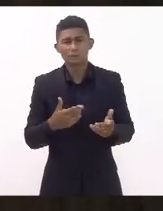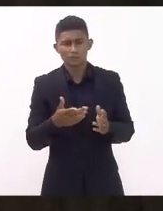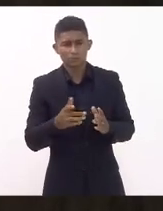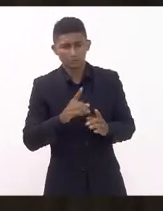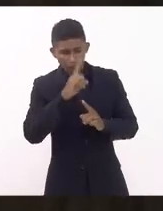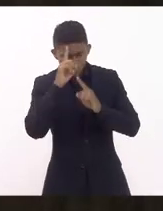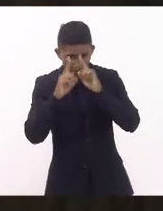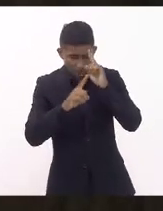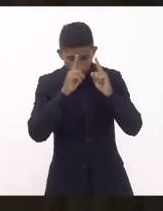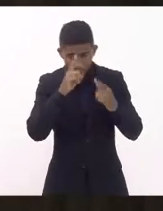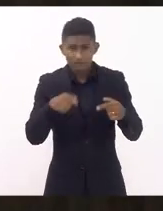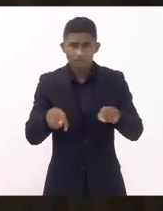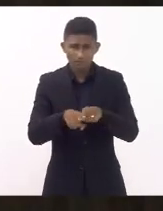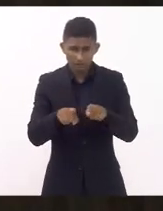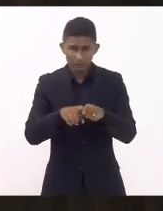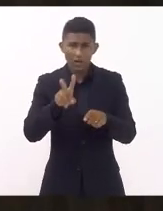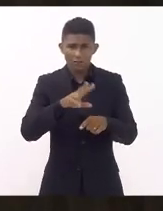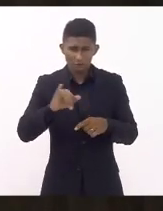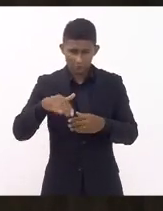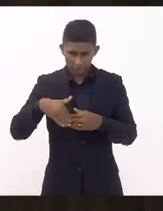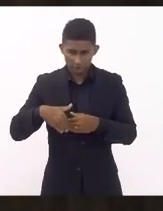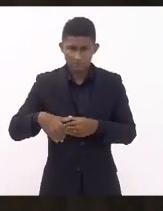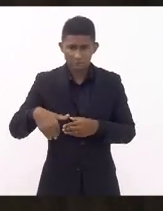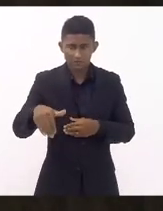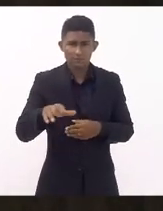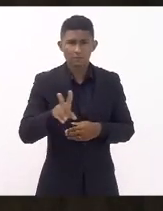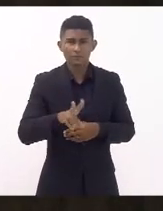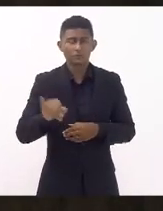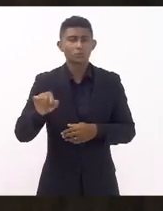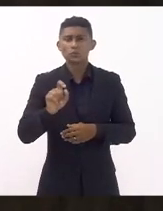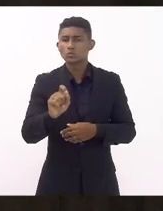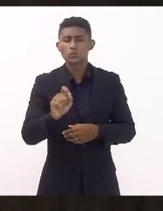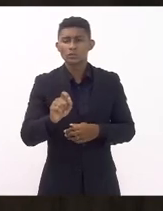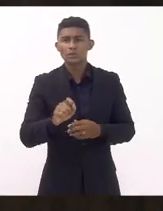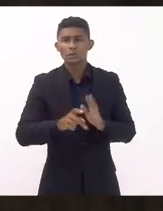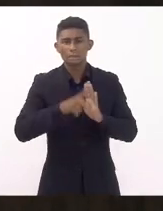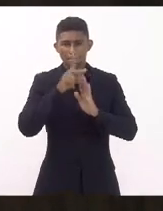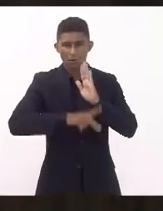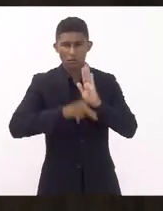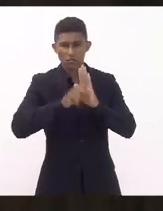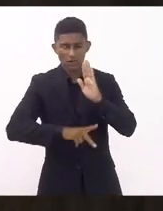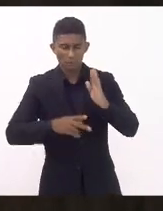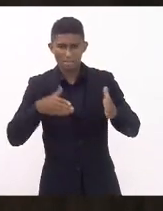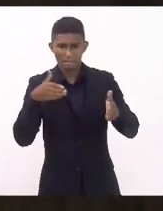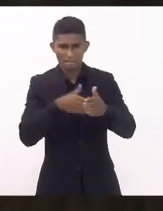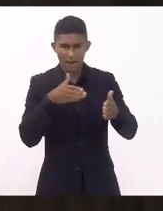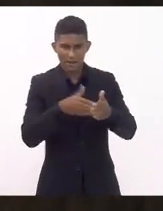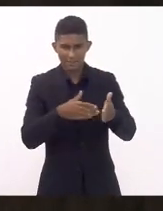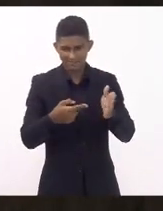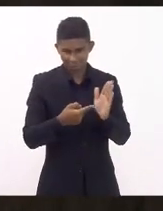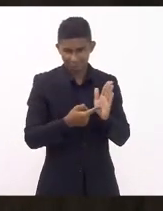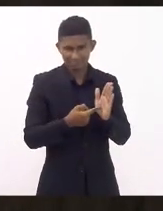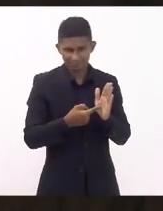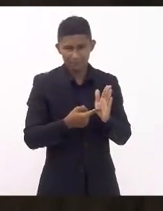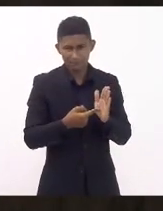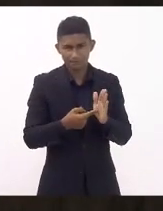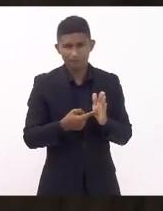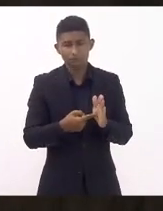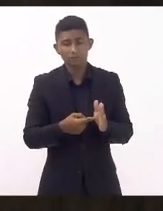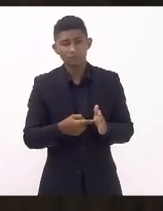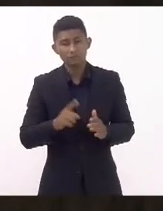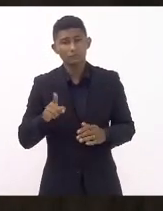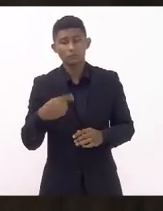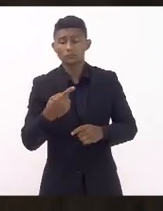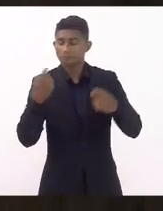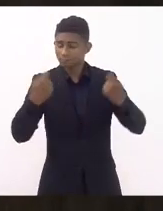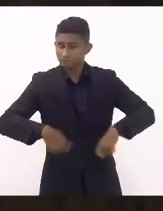vai discutir um projeto de cláusula de barreira, que é um outro entendimento, e que nós temos que defender